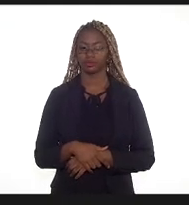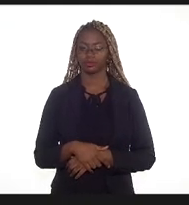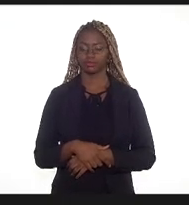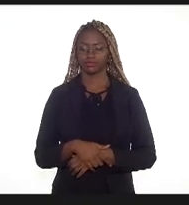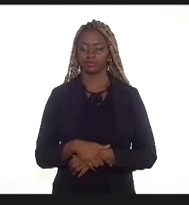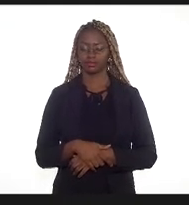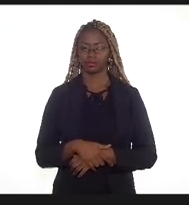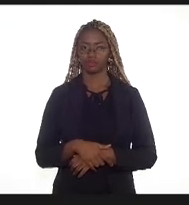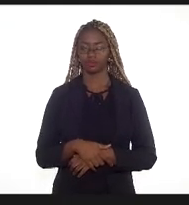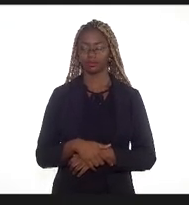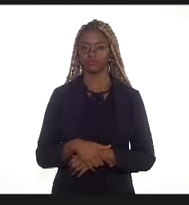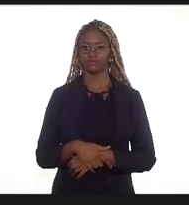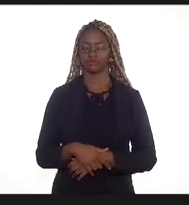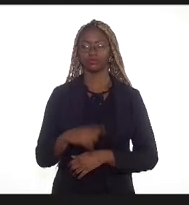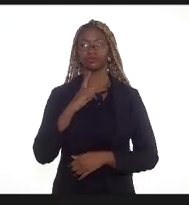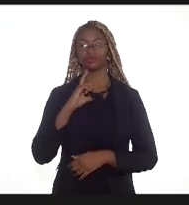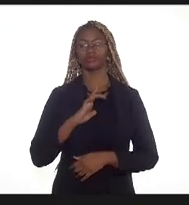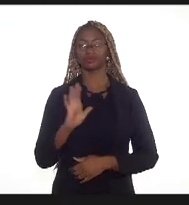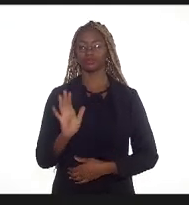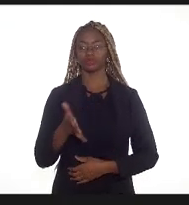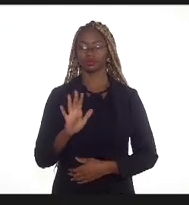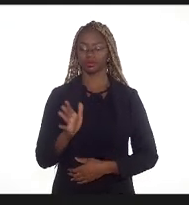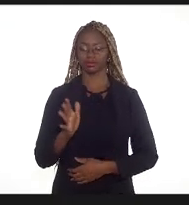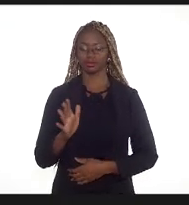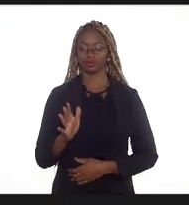nós temos já